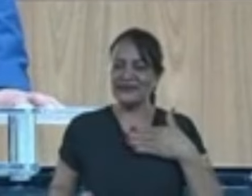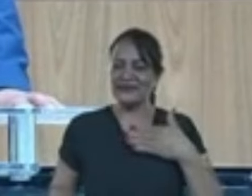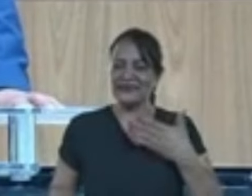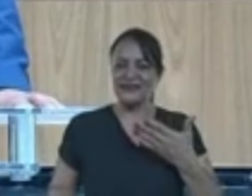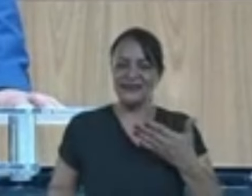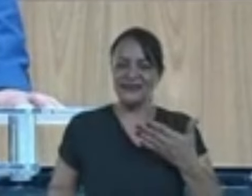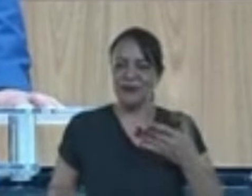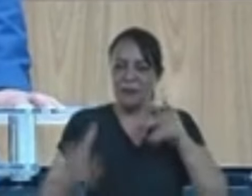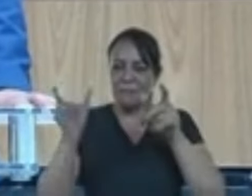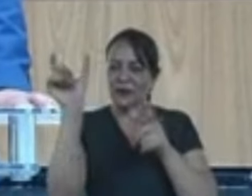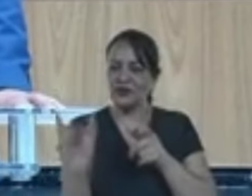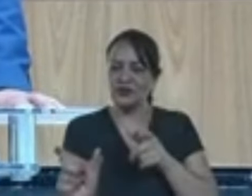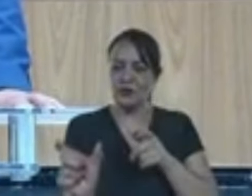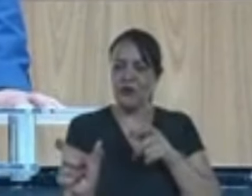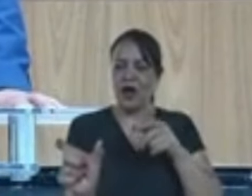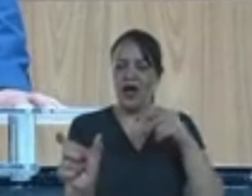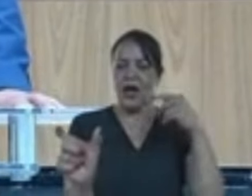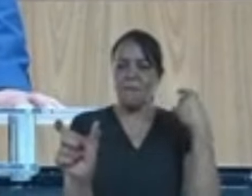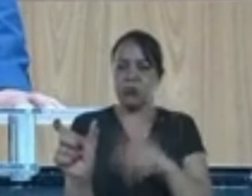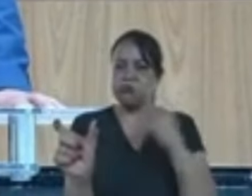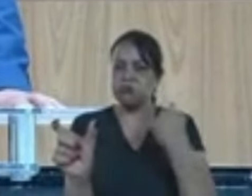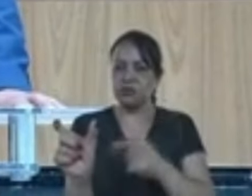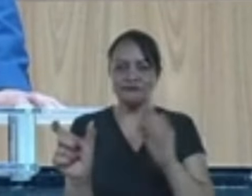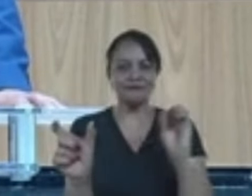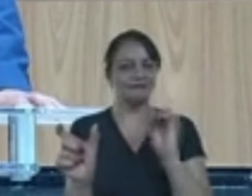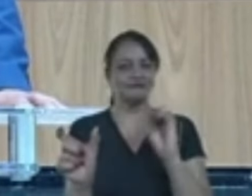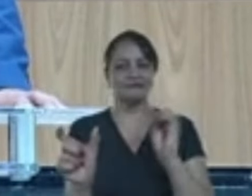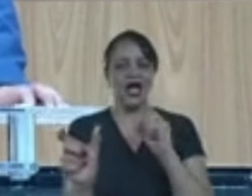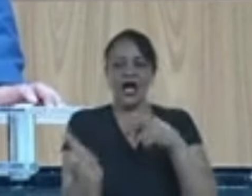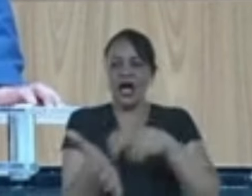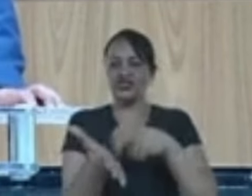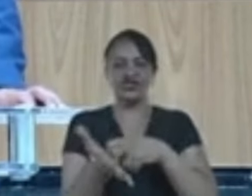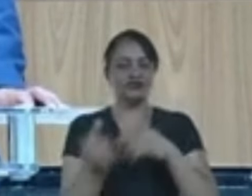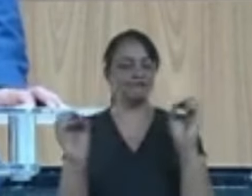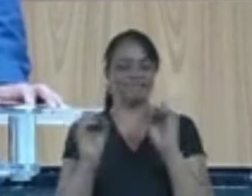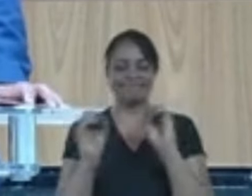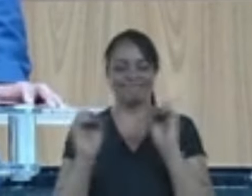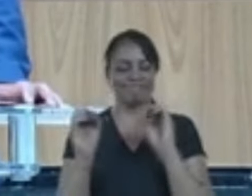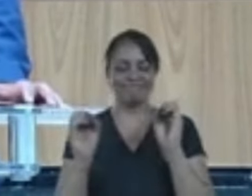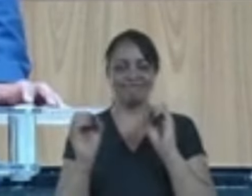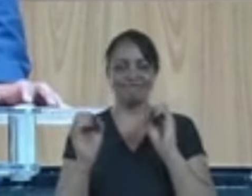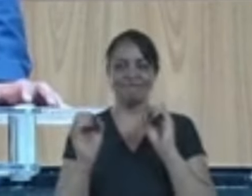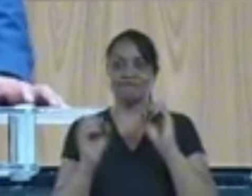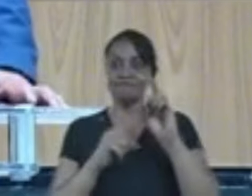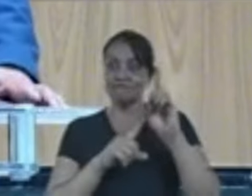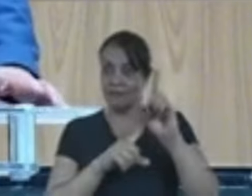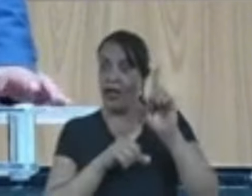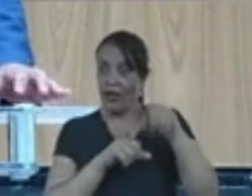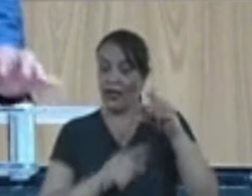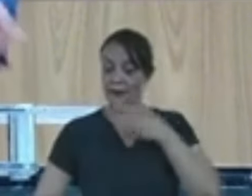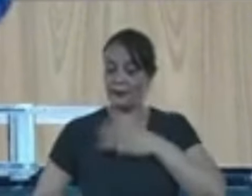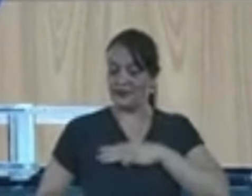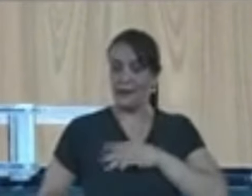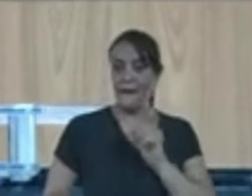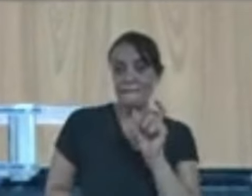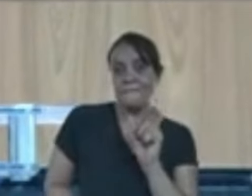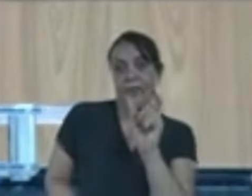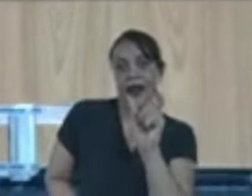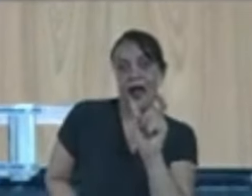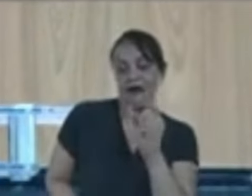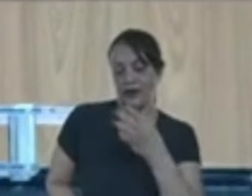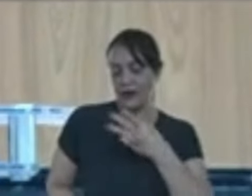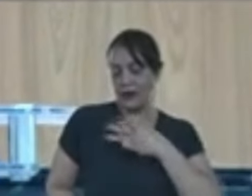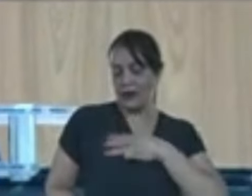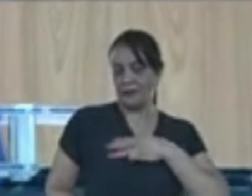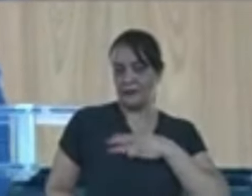ferir uma pessoa. A Bíblia deixa claro que ele é um Deus de misericórdia. E a palavra misericórdia significa o quê?